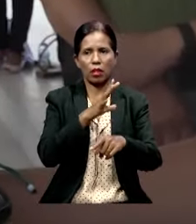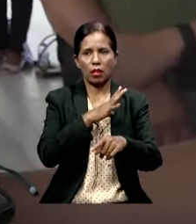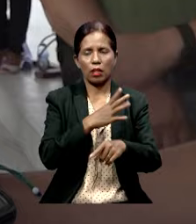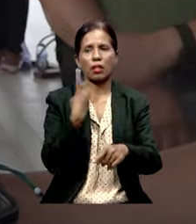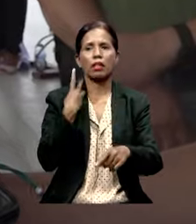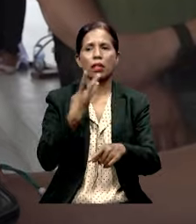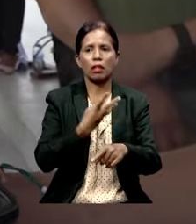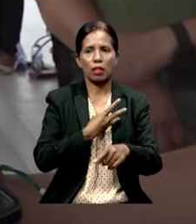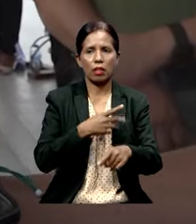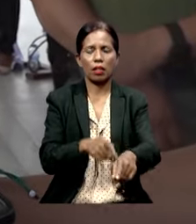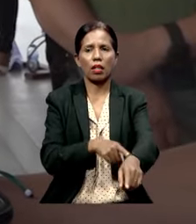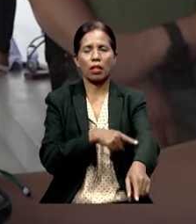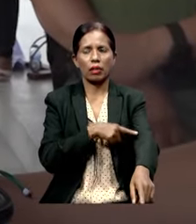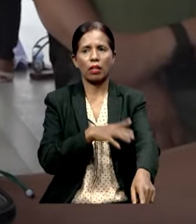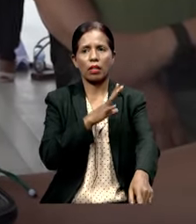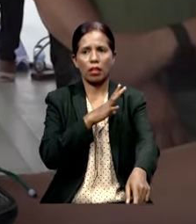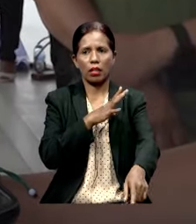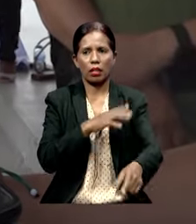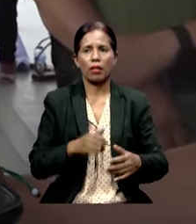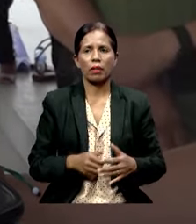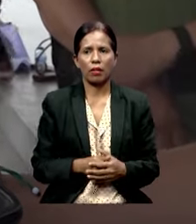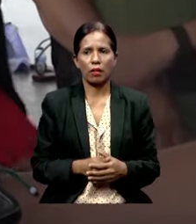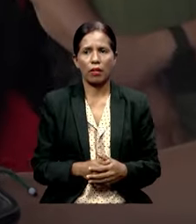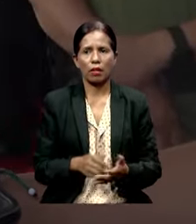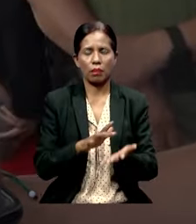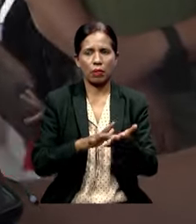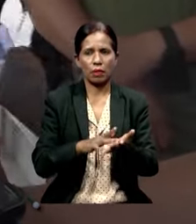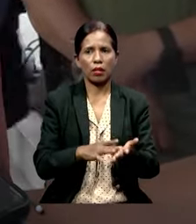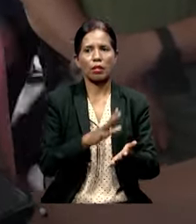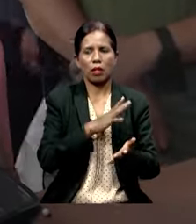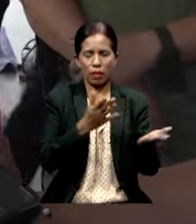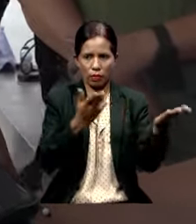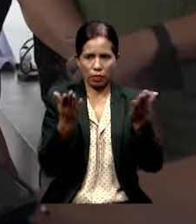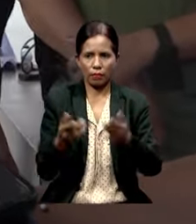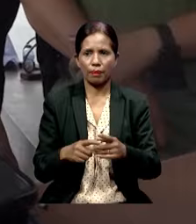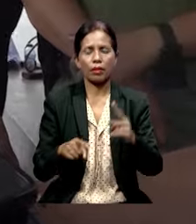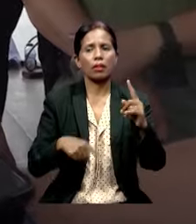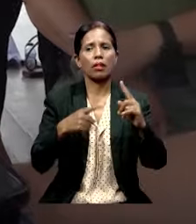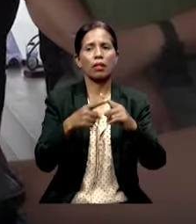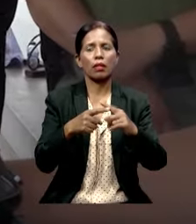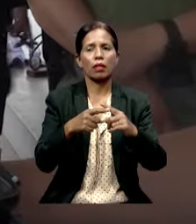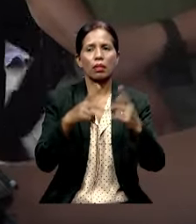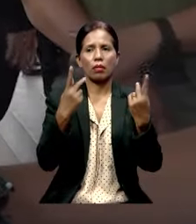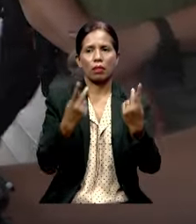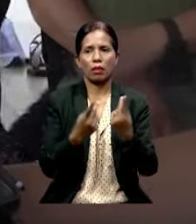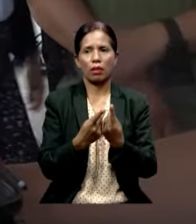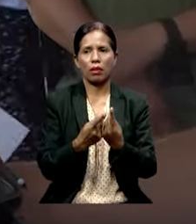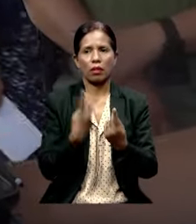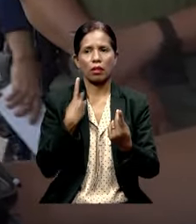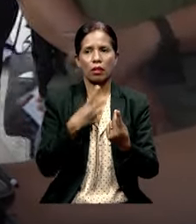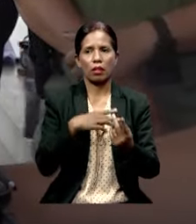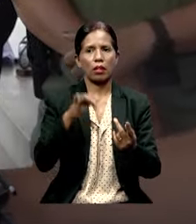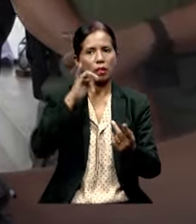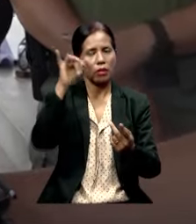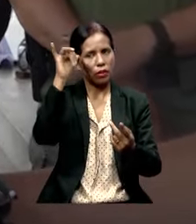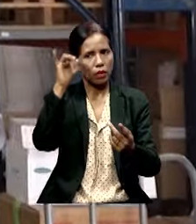kita clear na hein aliás se embora que se mai. Mas menos van hira ma companhia. Ita foi notifica urse ik